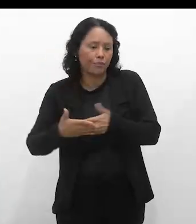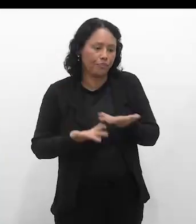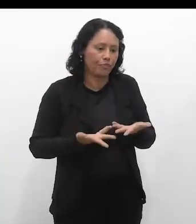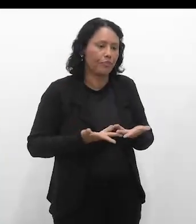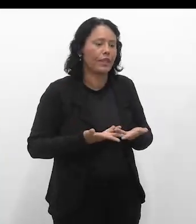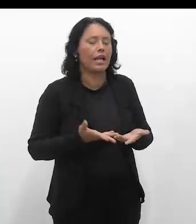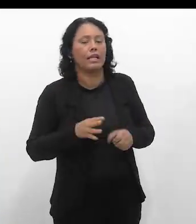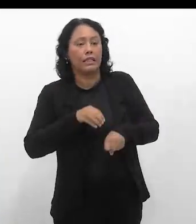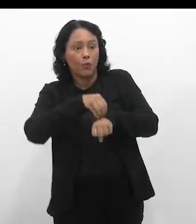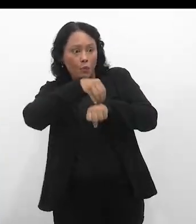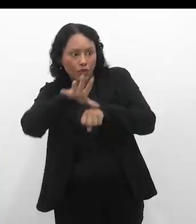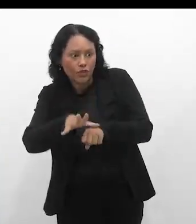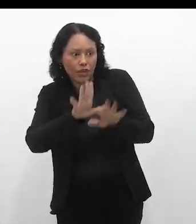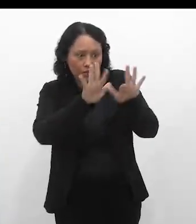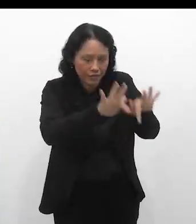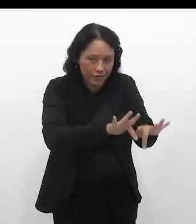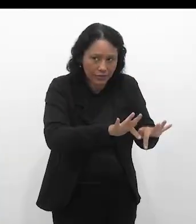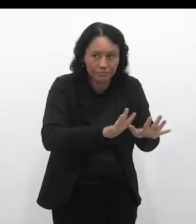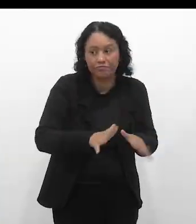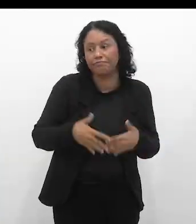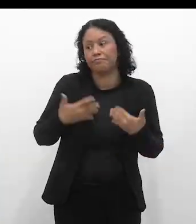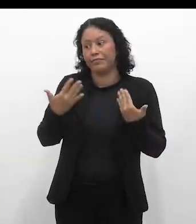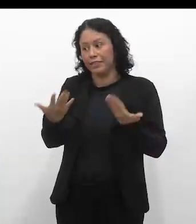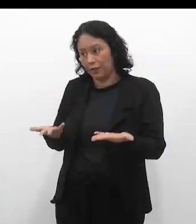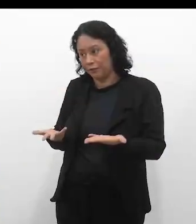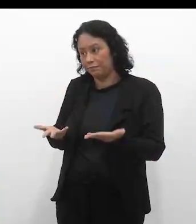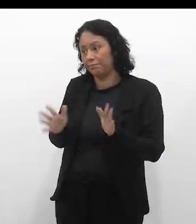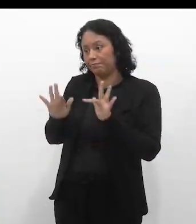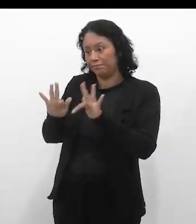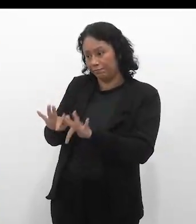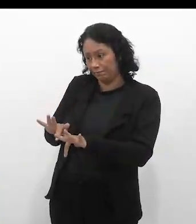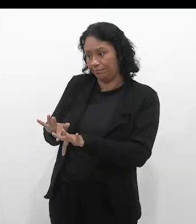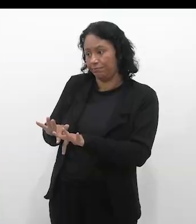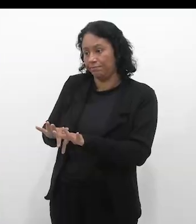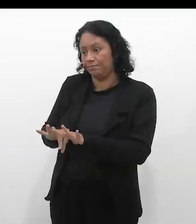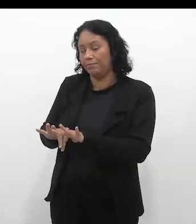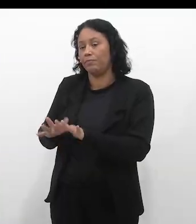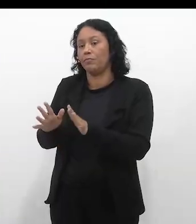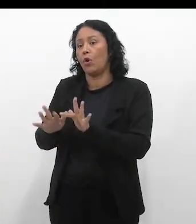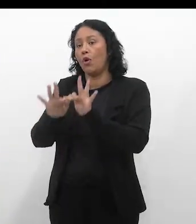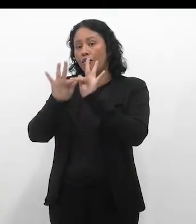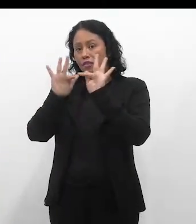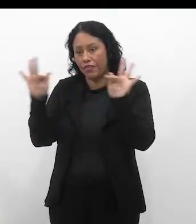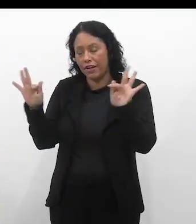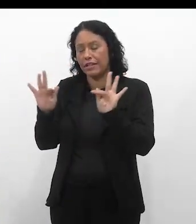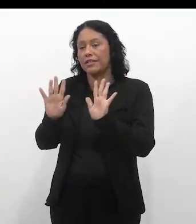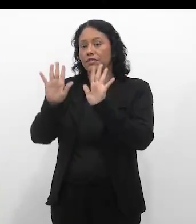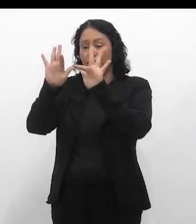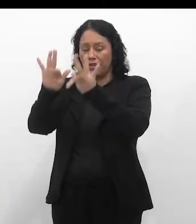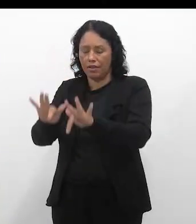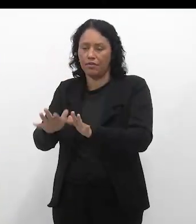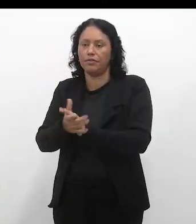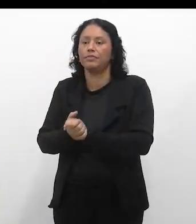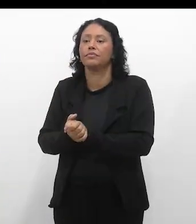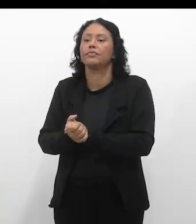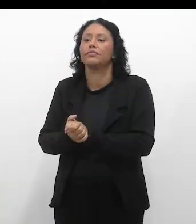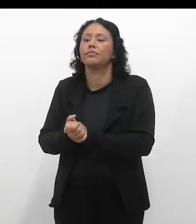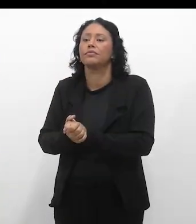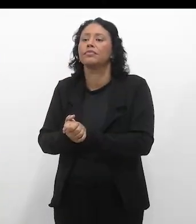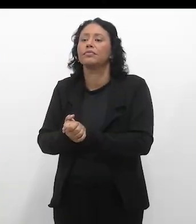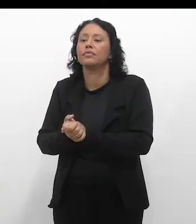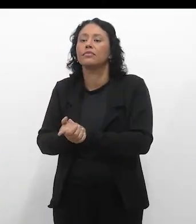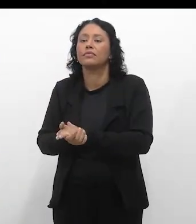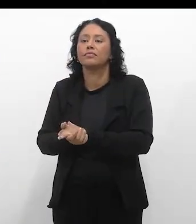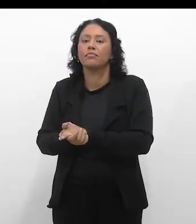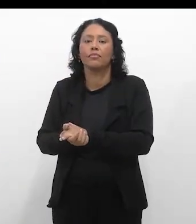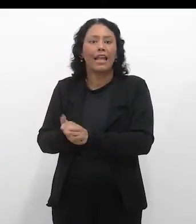Rapidamente, suas considerações finais, por gentileza. Se eu pudesse deixar uma mensagem final aqui hoje, tá? É exatamente